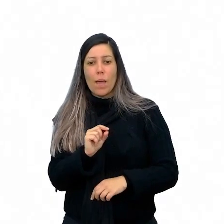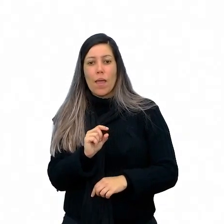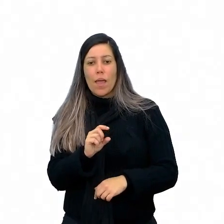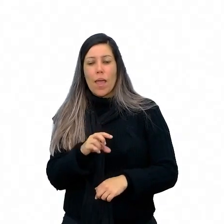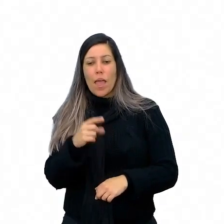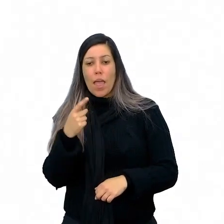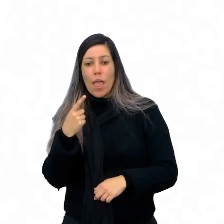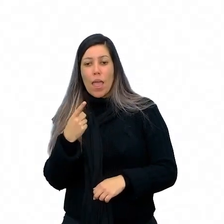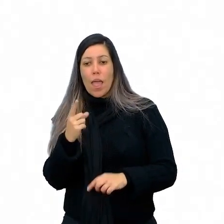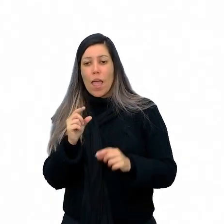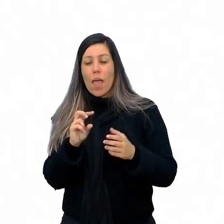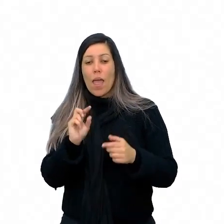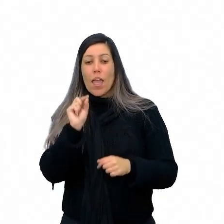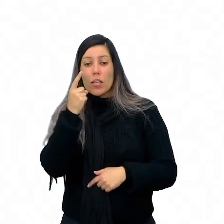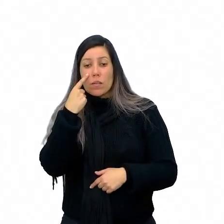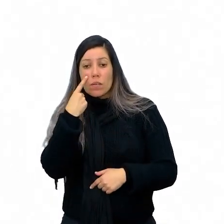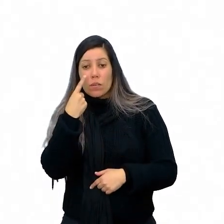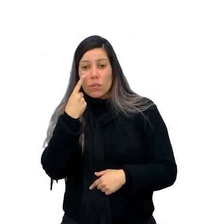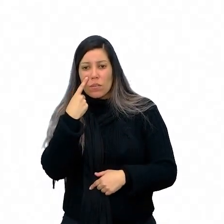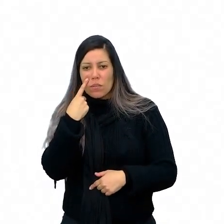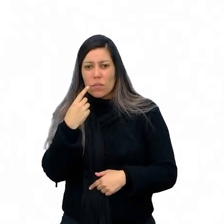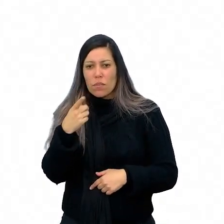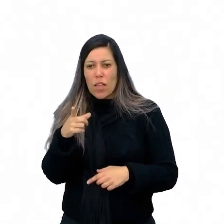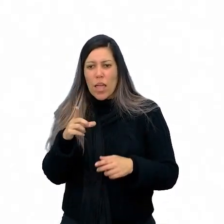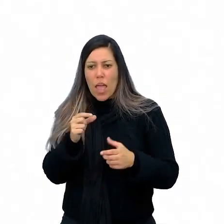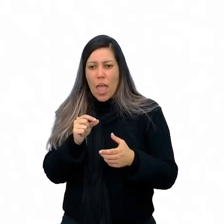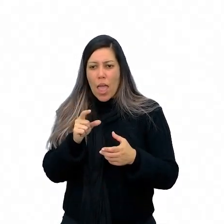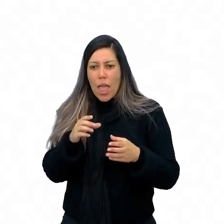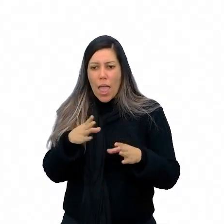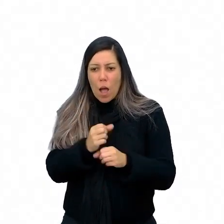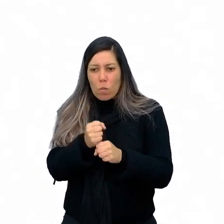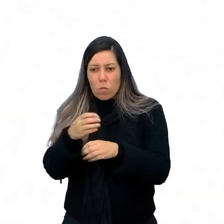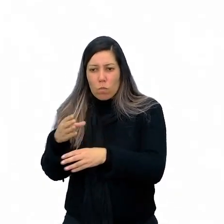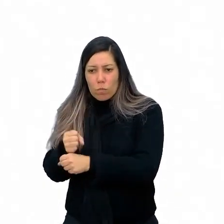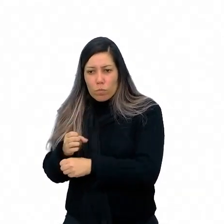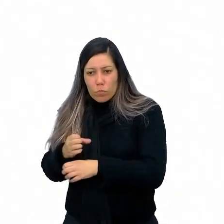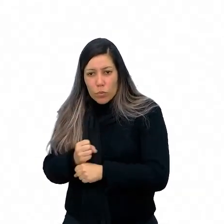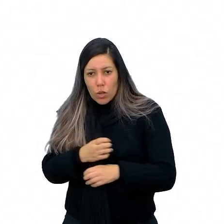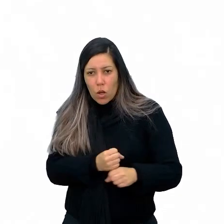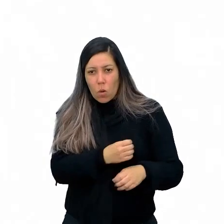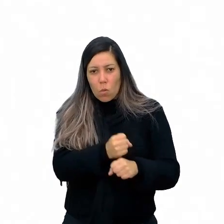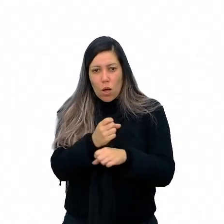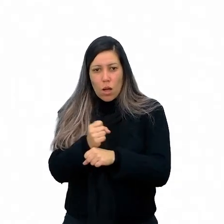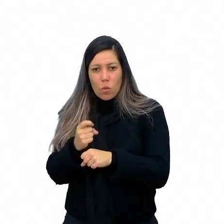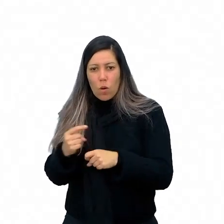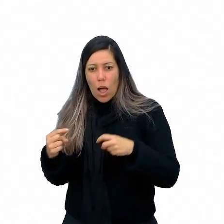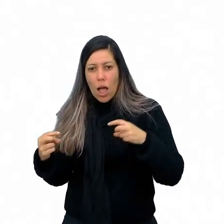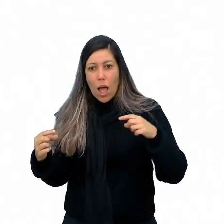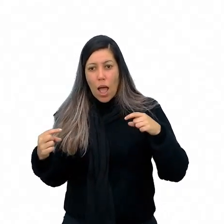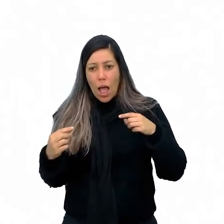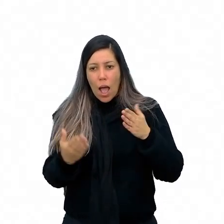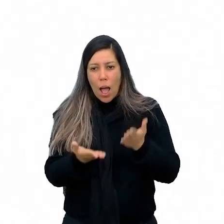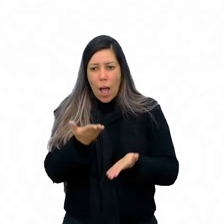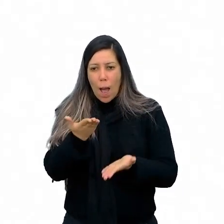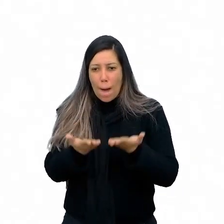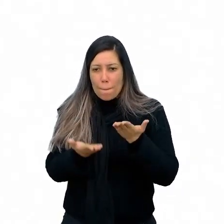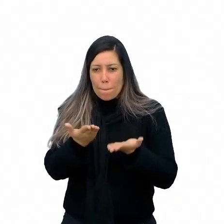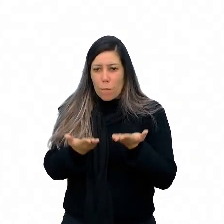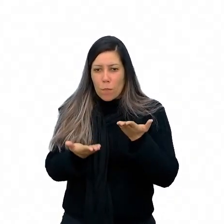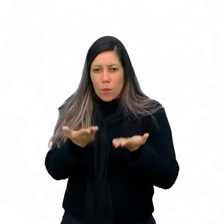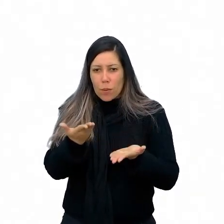EF09MA24, tá certo? Que é identificar e calcular as relações de proporcionalidade dos segmentos determinados por retas